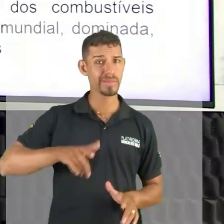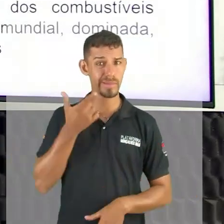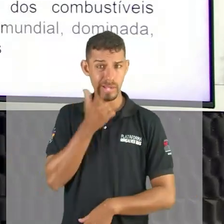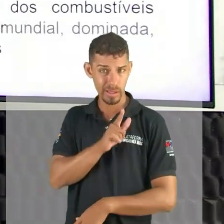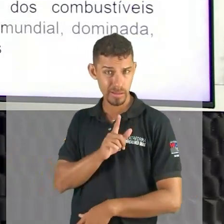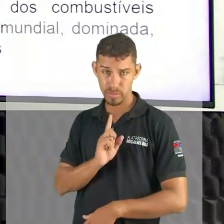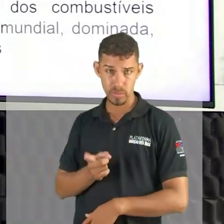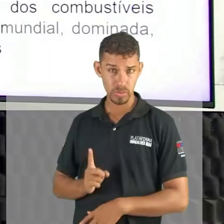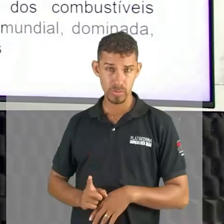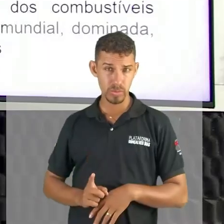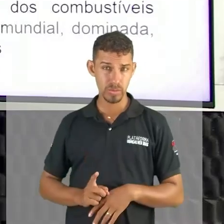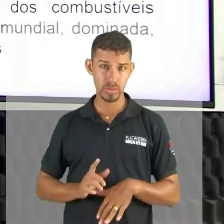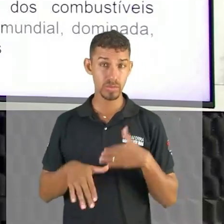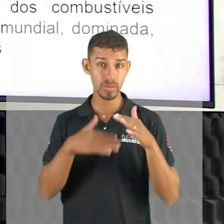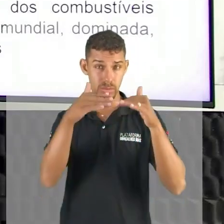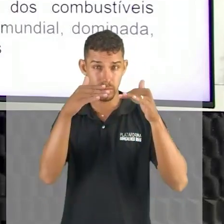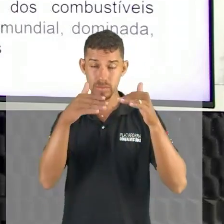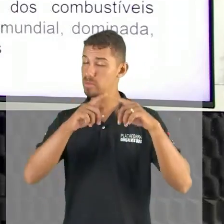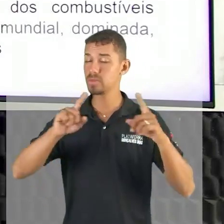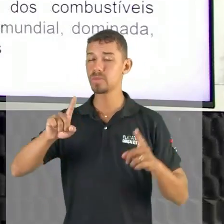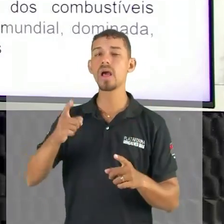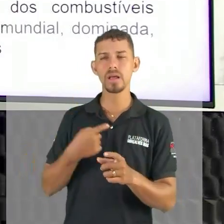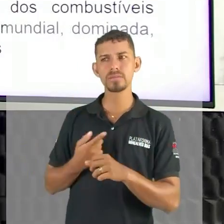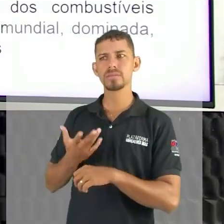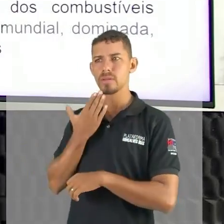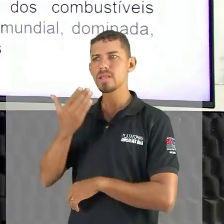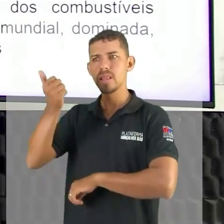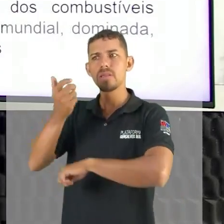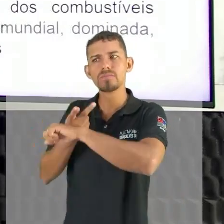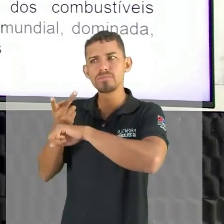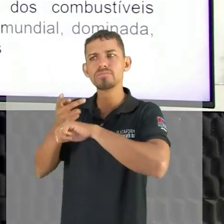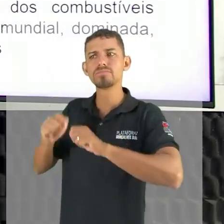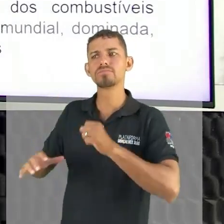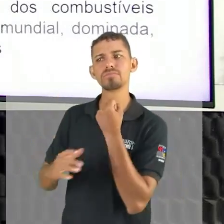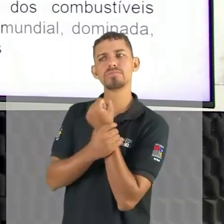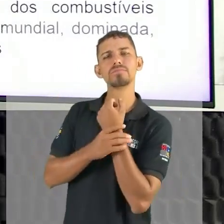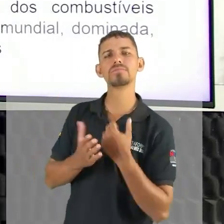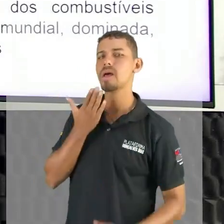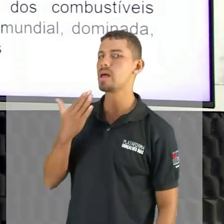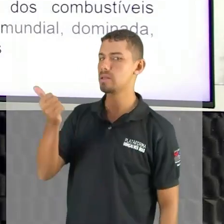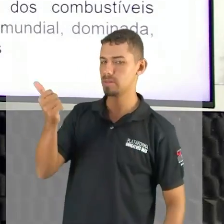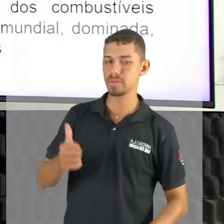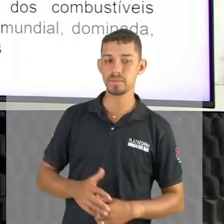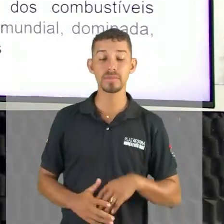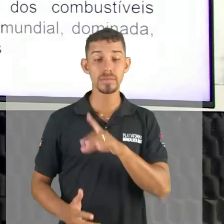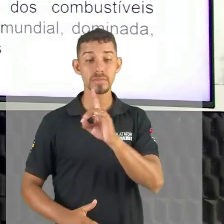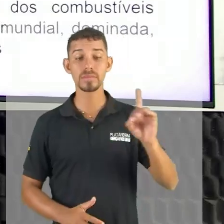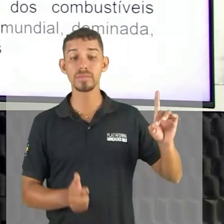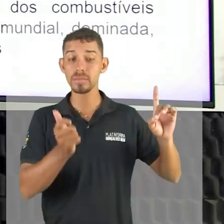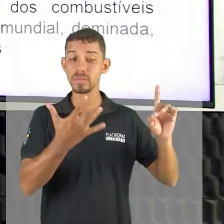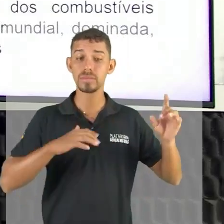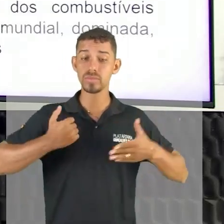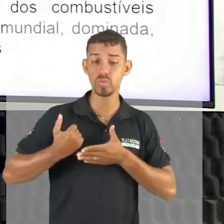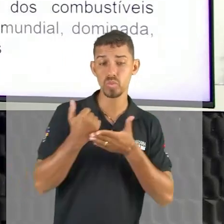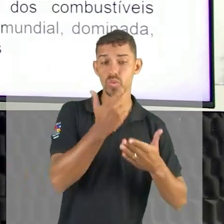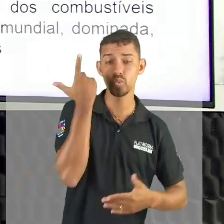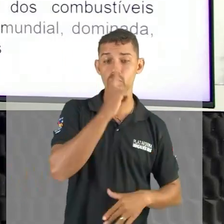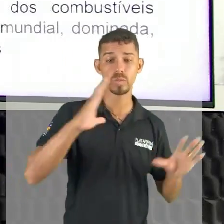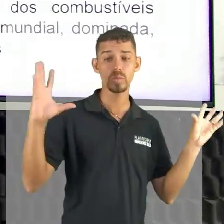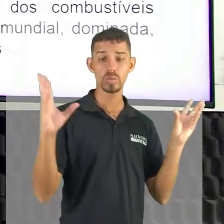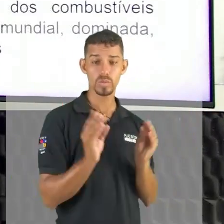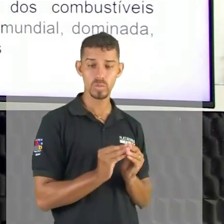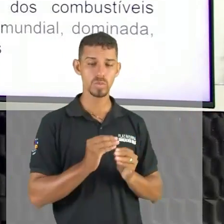esse desenvolvimento, mas buscar uma maior sobriedade, uma maior segurança. D, contribuir para a redução